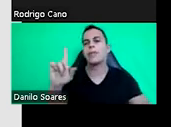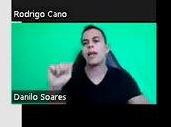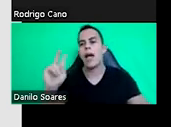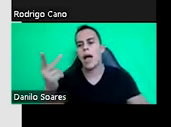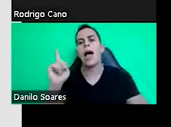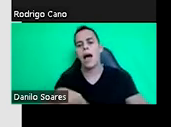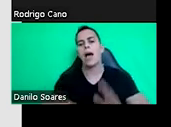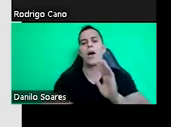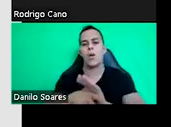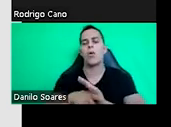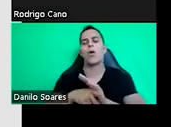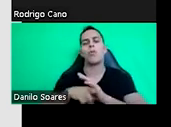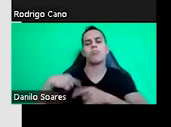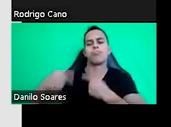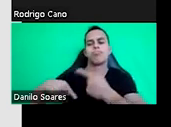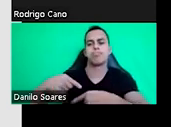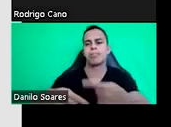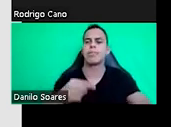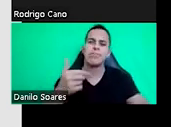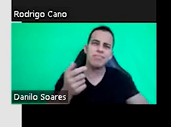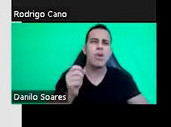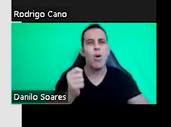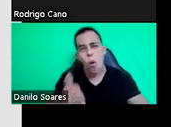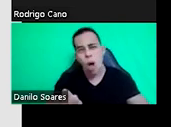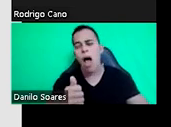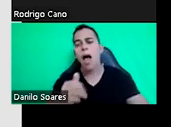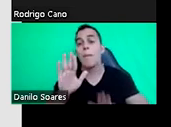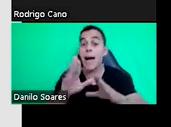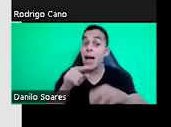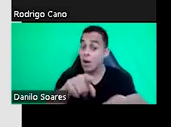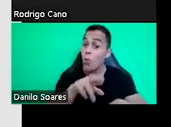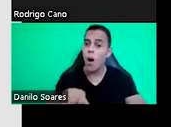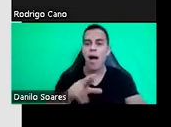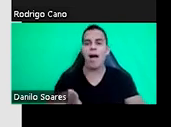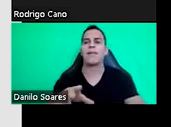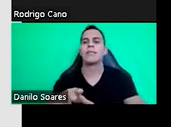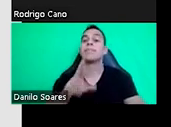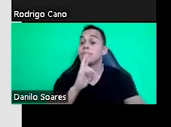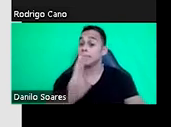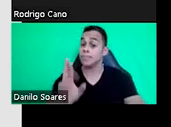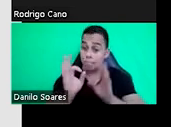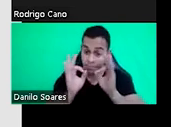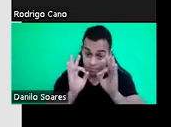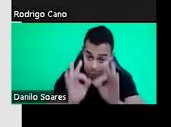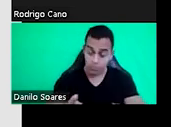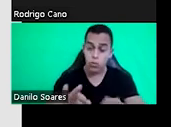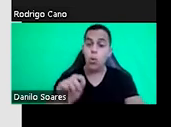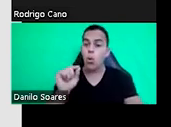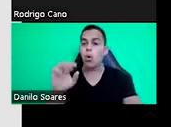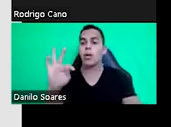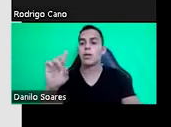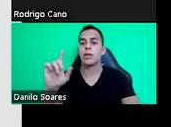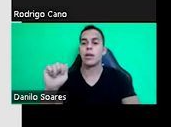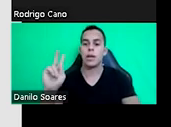genética hereditária. Tá quase lá, mas não é bem isso aqui. A resposta correta é: TDAH é